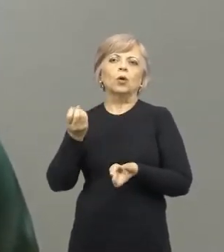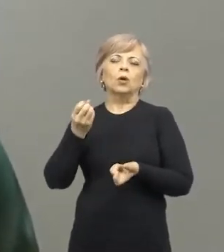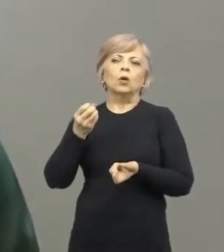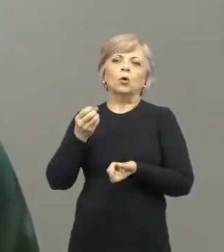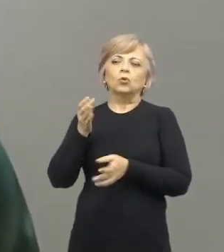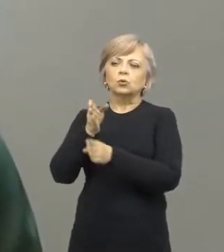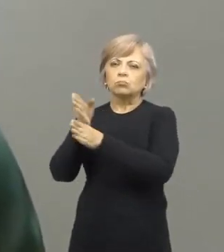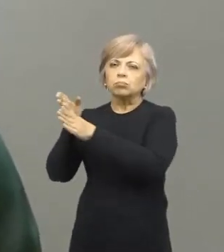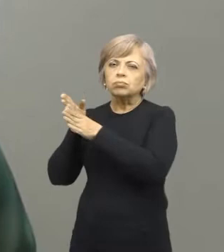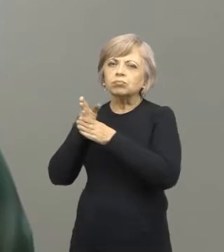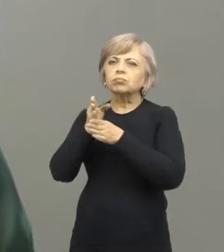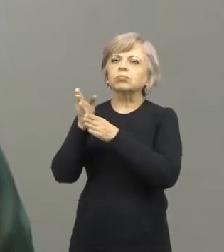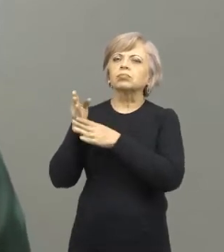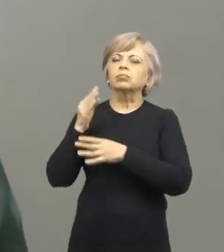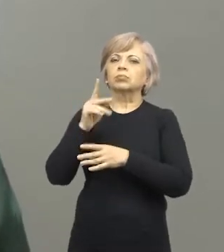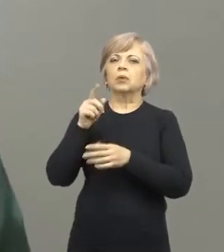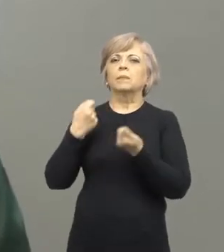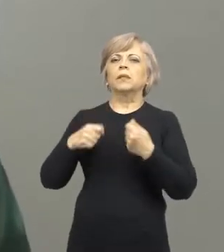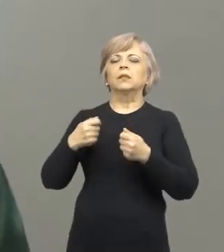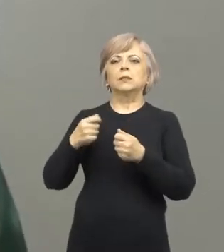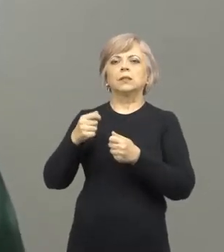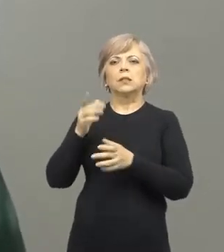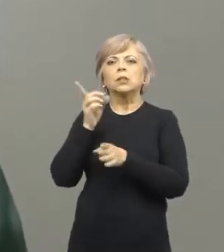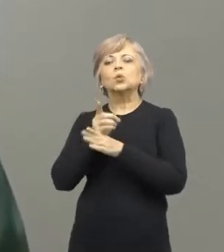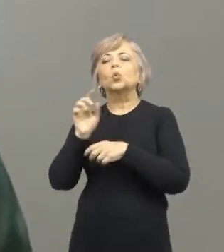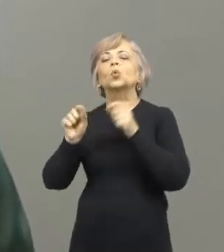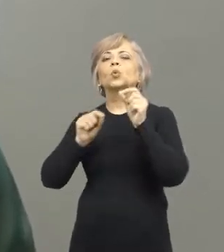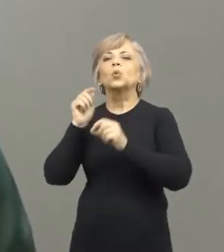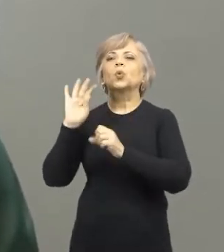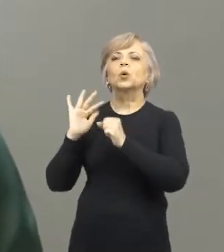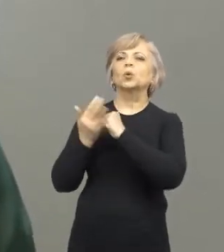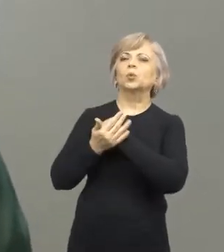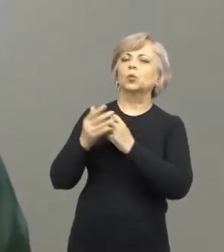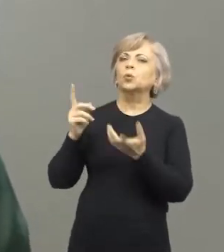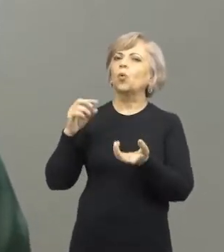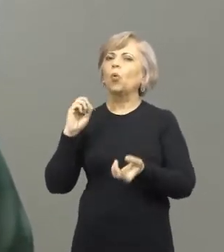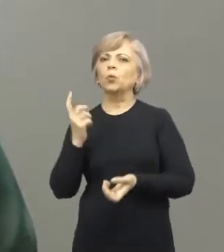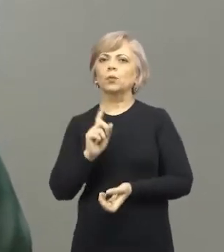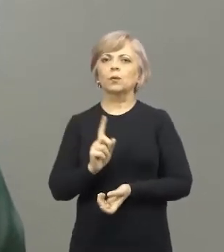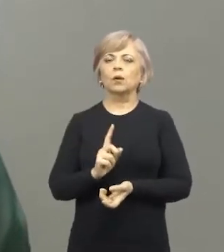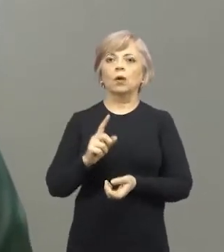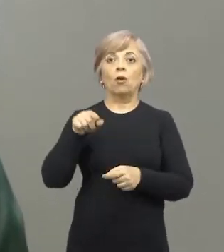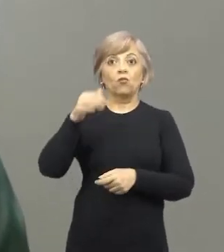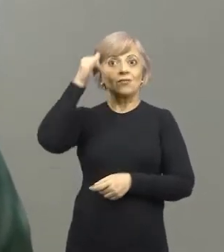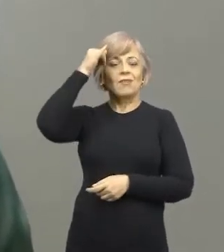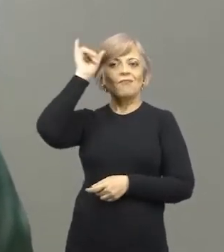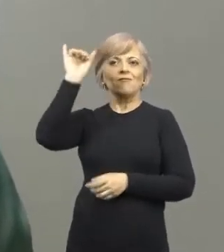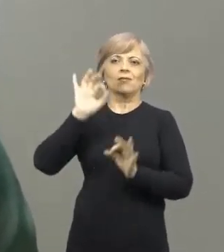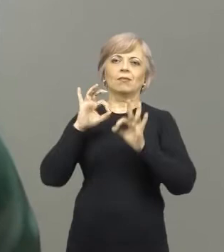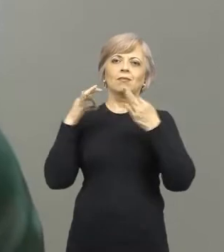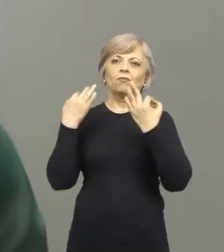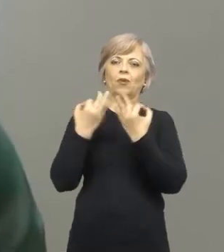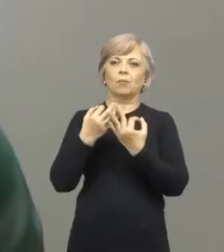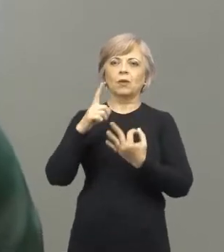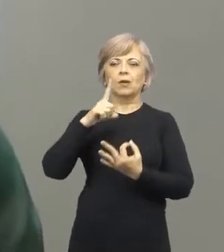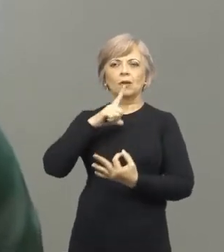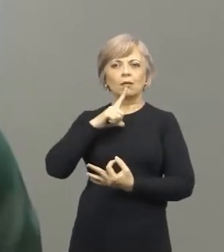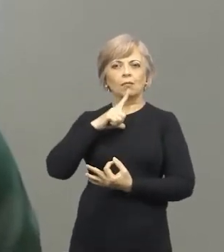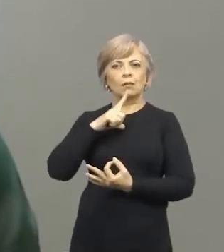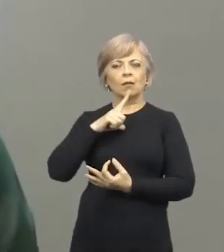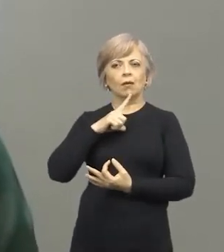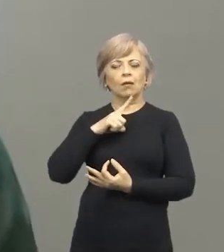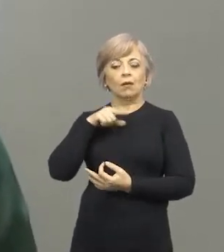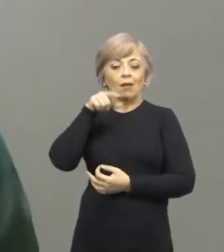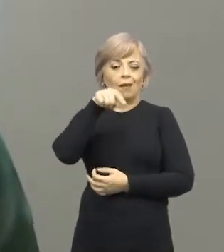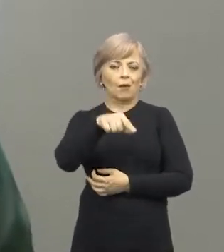ser periciados. E eu vejo também um outro lado muito positivo. Você evita que famílias que tenham o